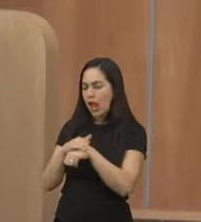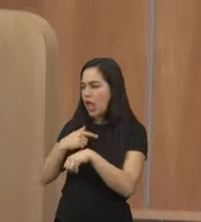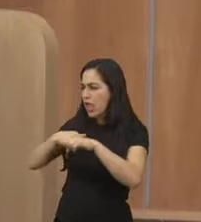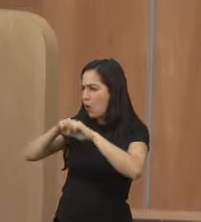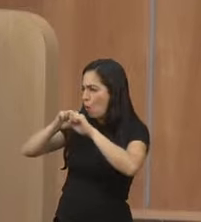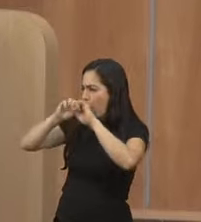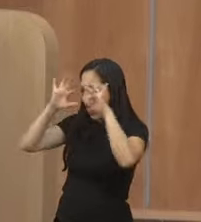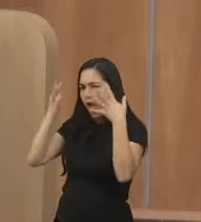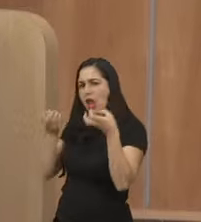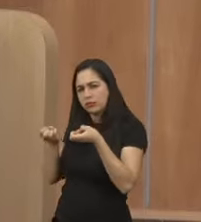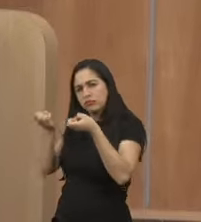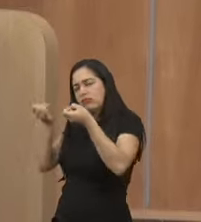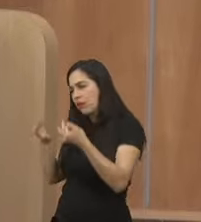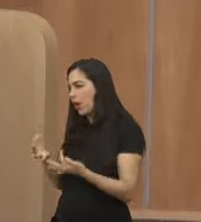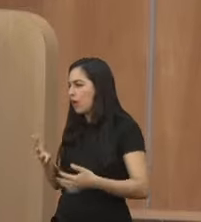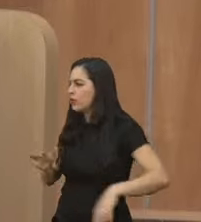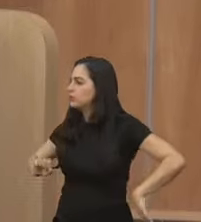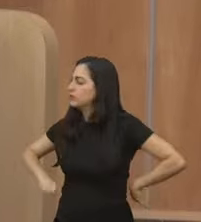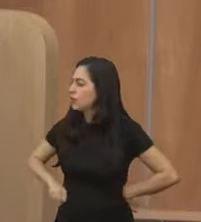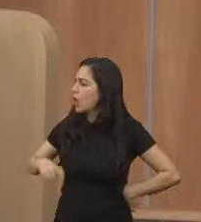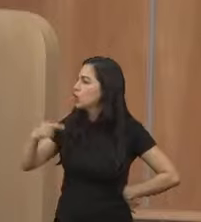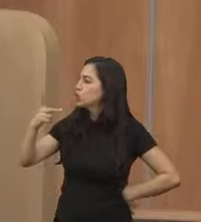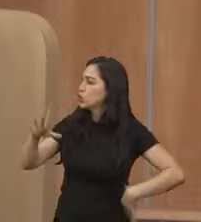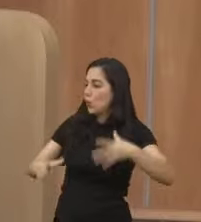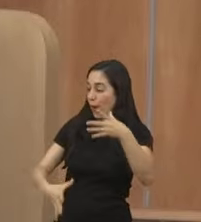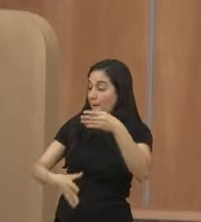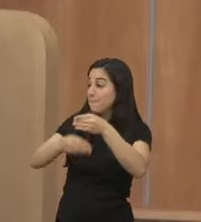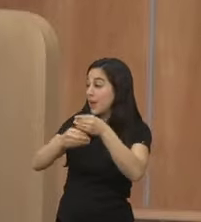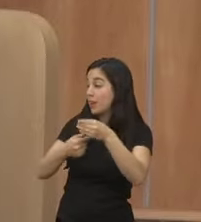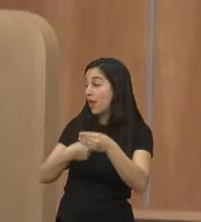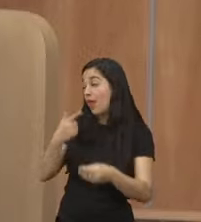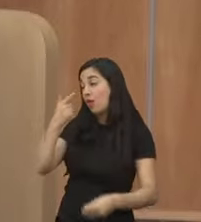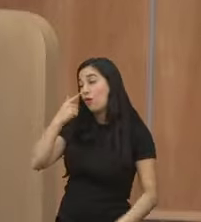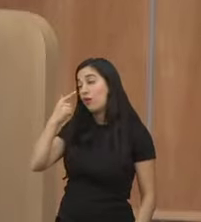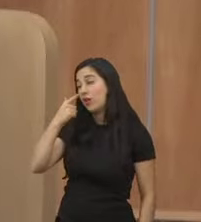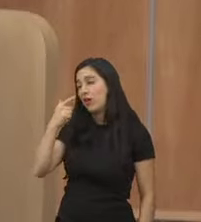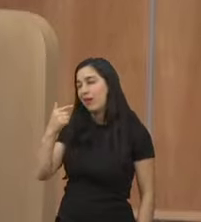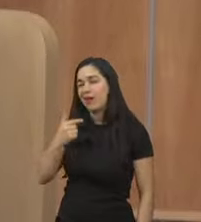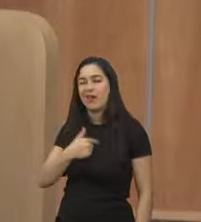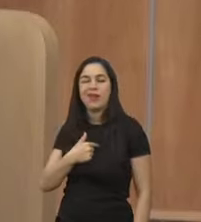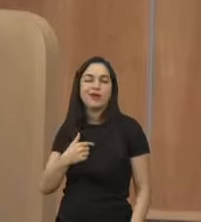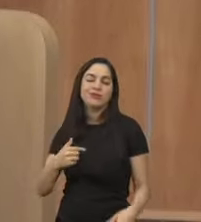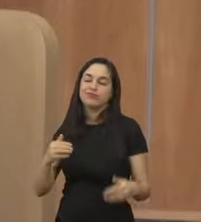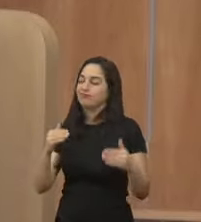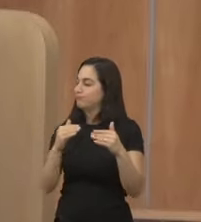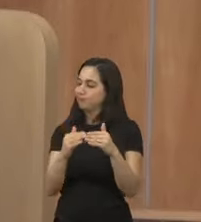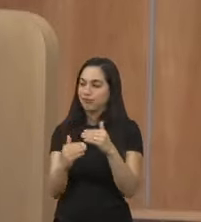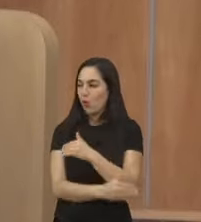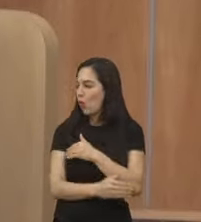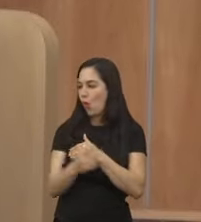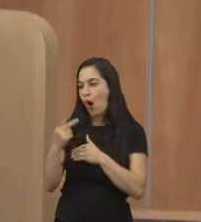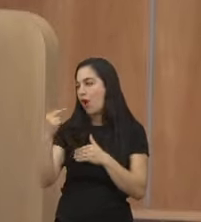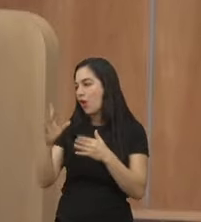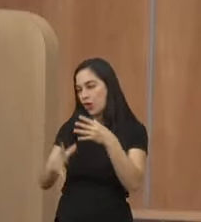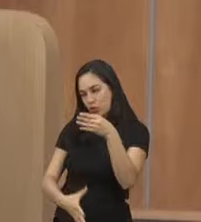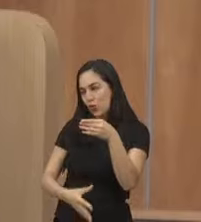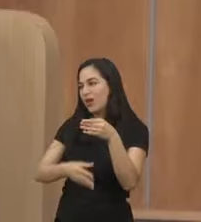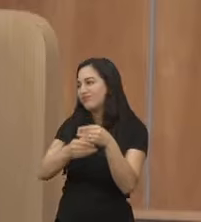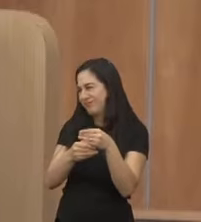ó, eu vi sua emenda, eu não concordo com essa emenda sua,